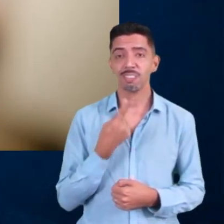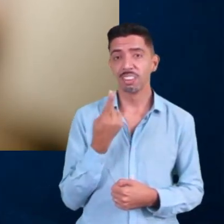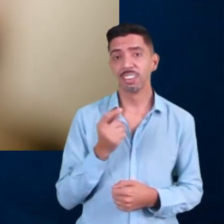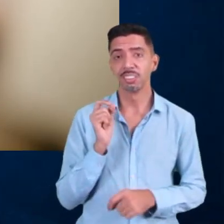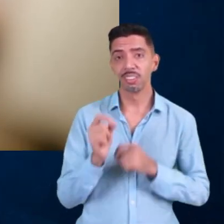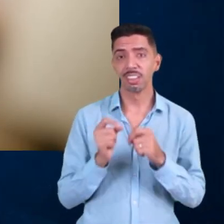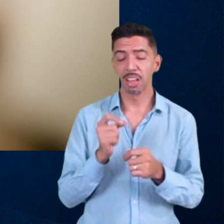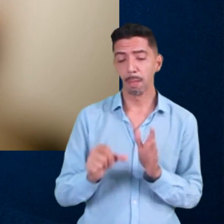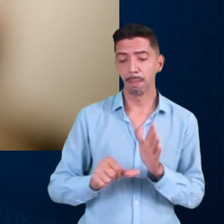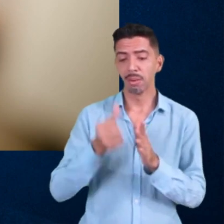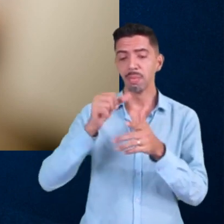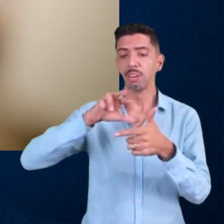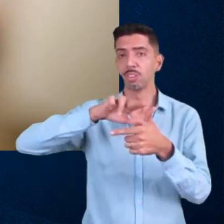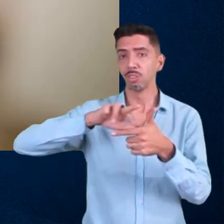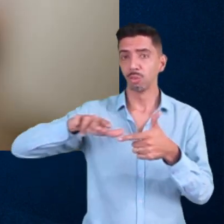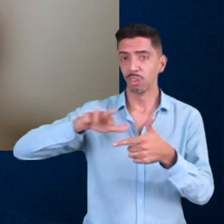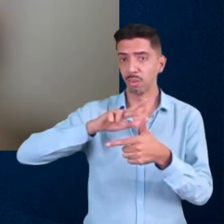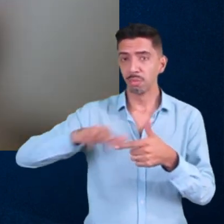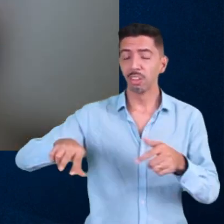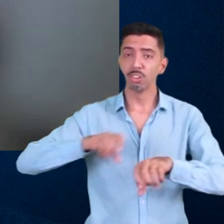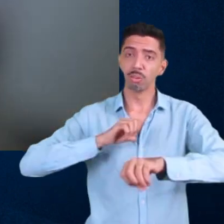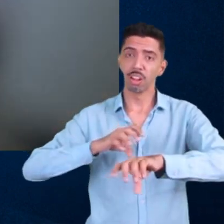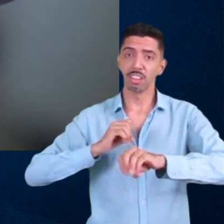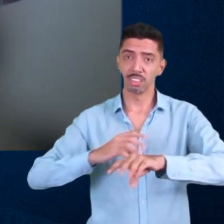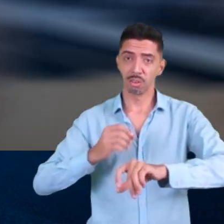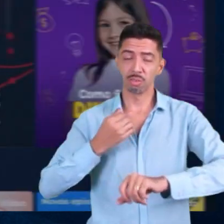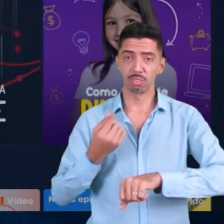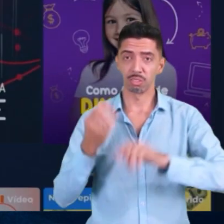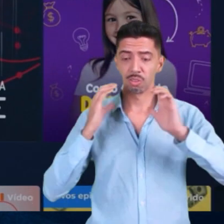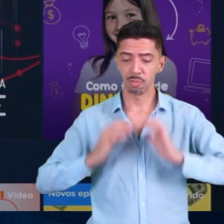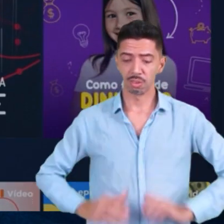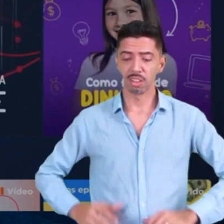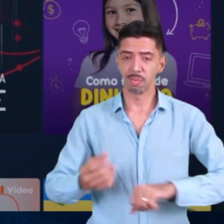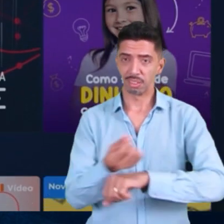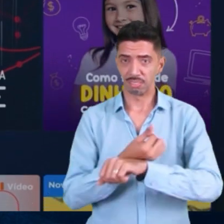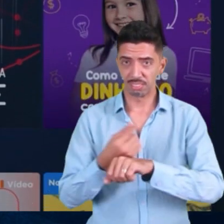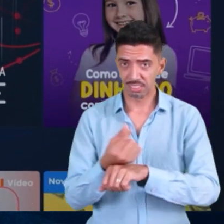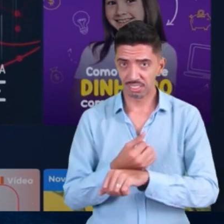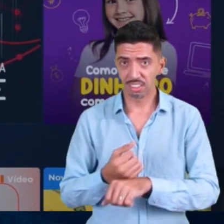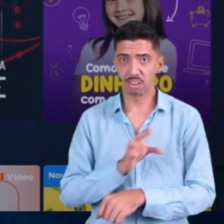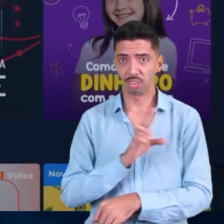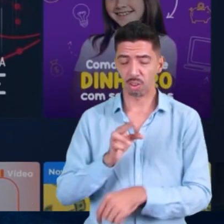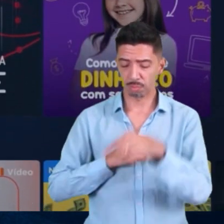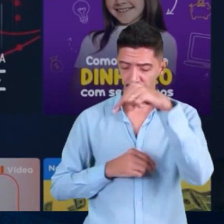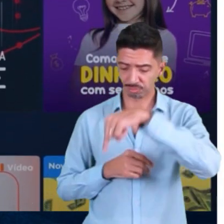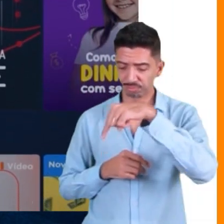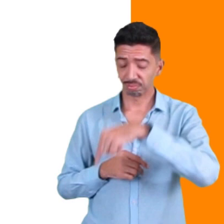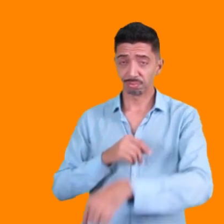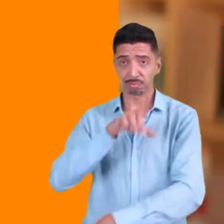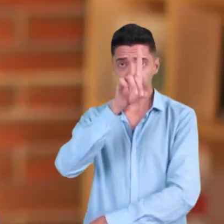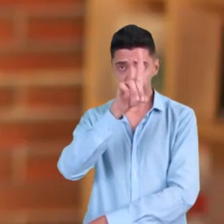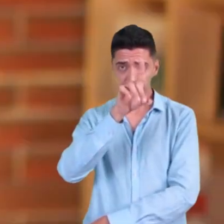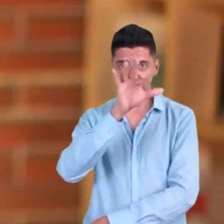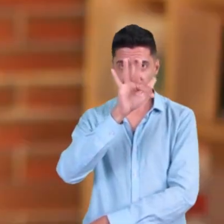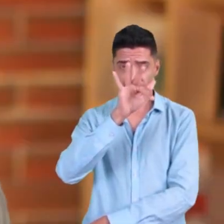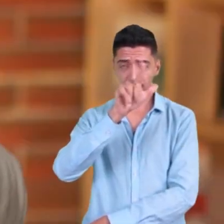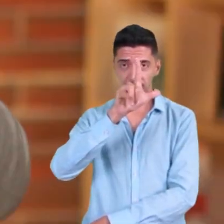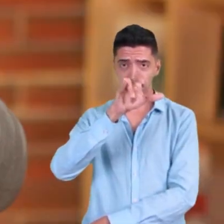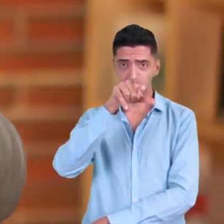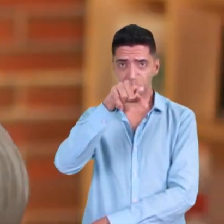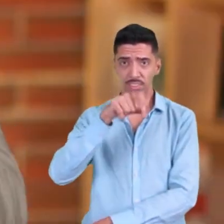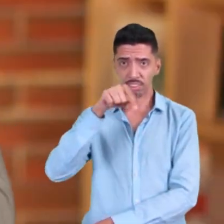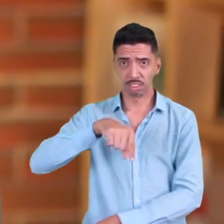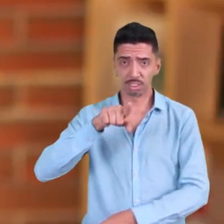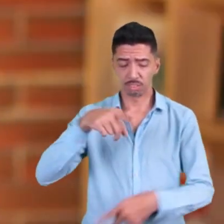primeiro streaming de educação do comportamento financeiro, Deflix. Eu vou deixar aqui na descrição para que você conheça